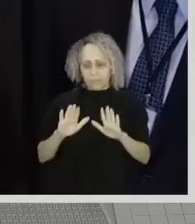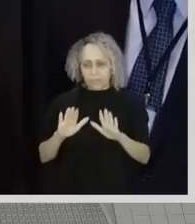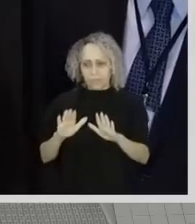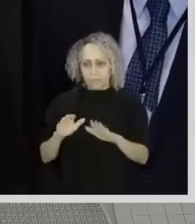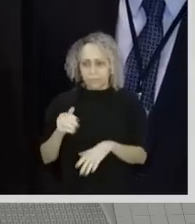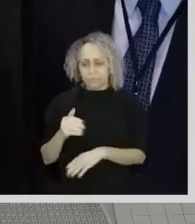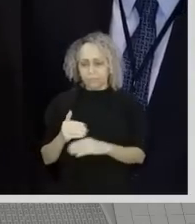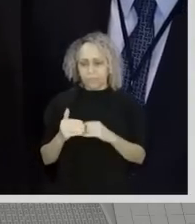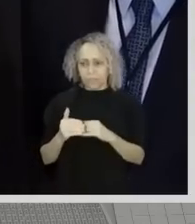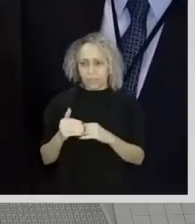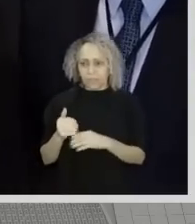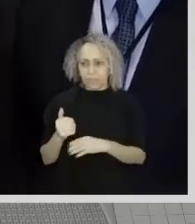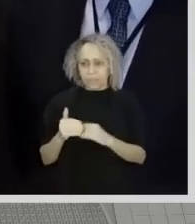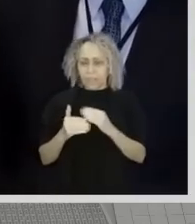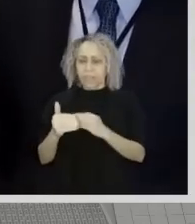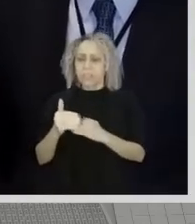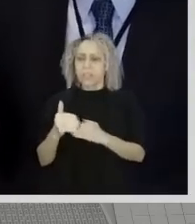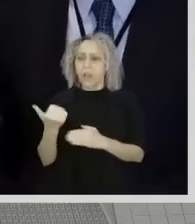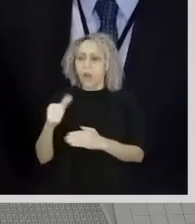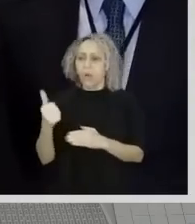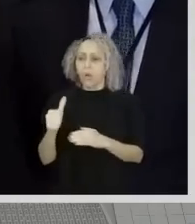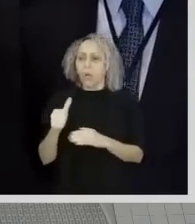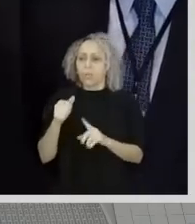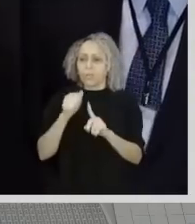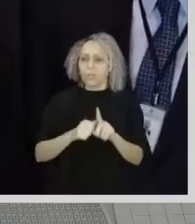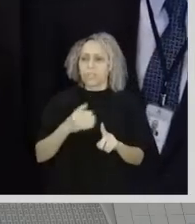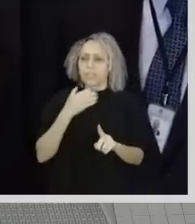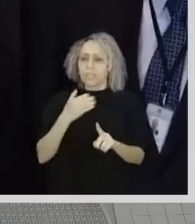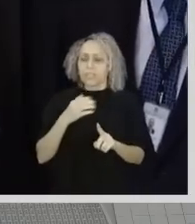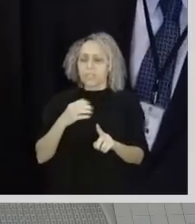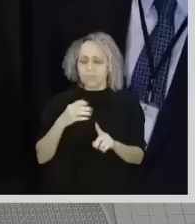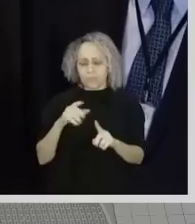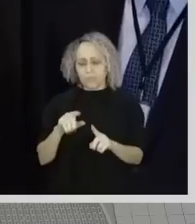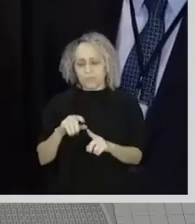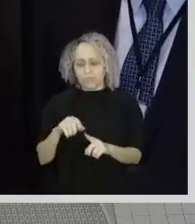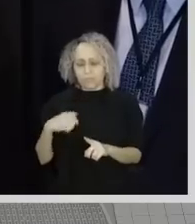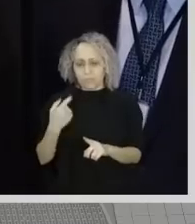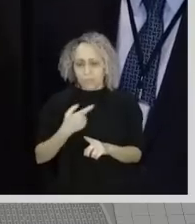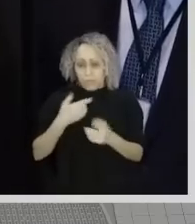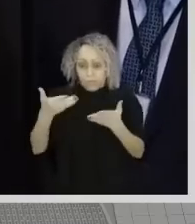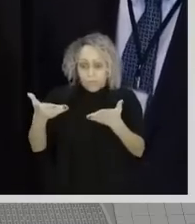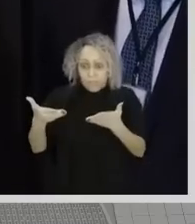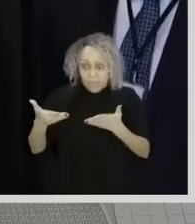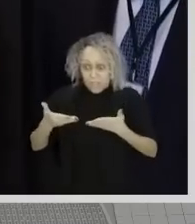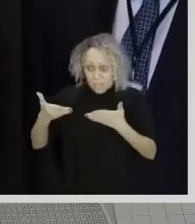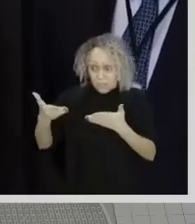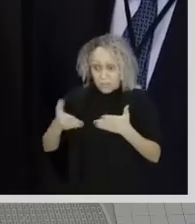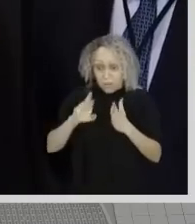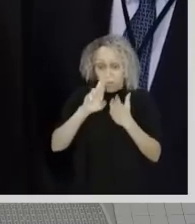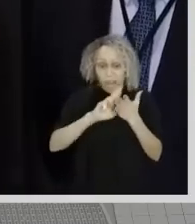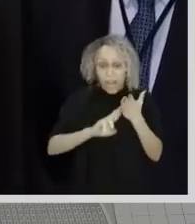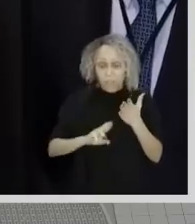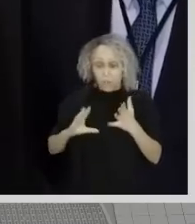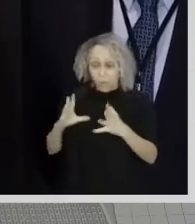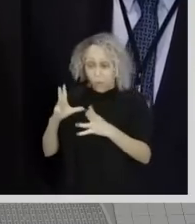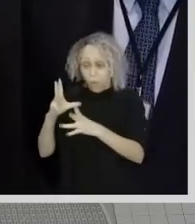do BNDES, onde falamos ao vivo, a movimentação, como trouxe anteriormente, já é bastante intensa e daqui a alguns minutos, ao que tudo indica,